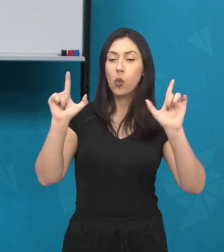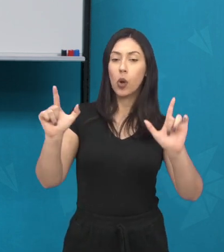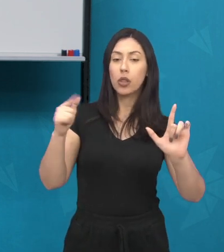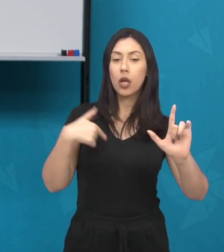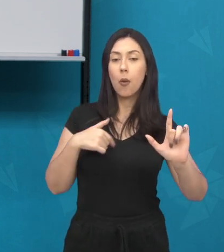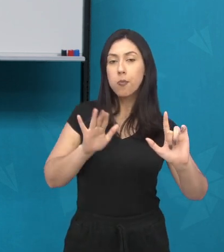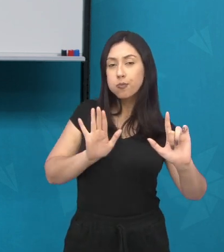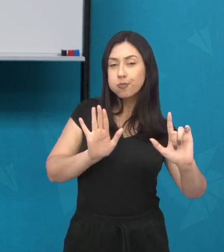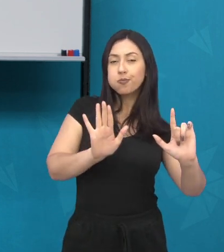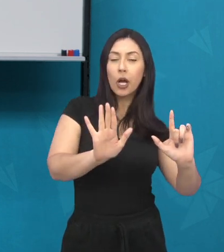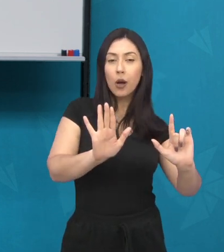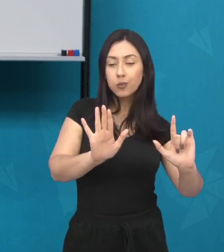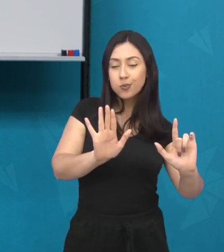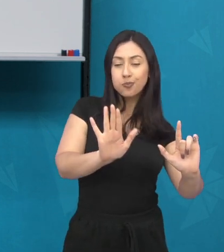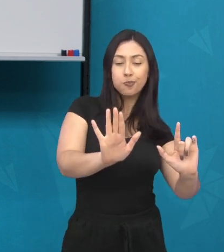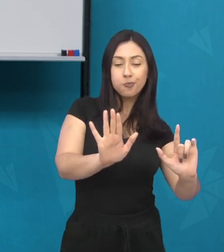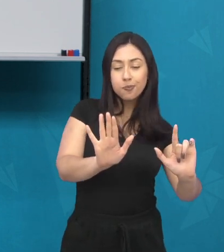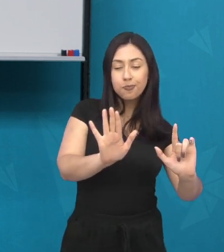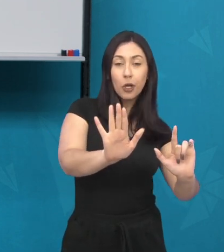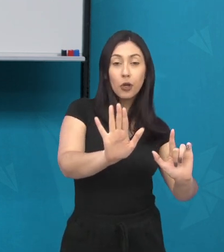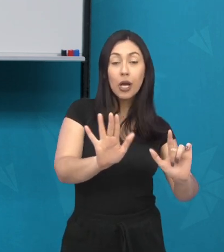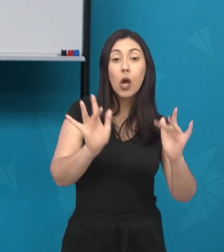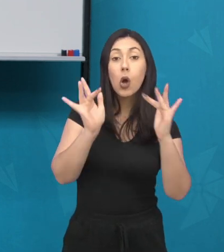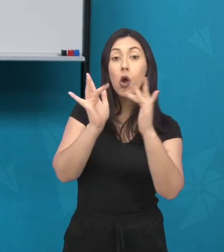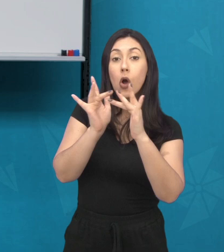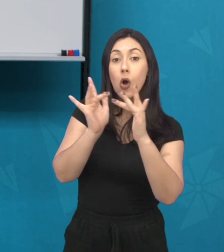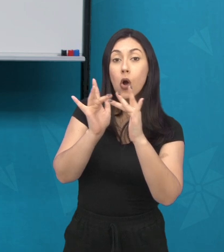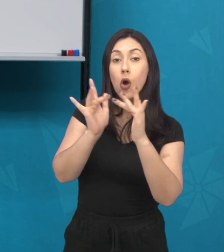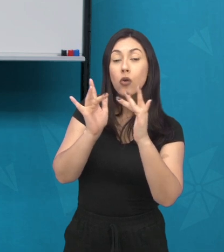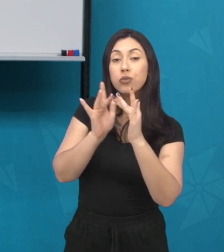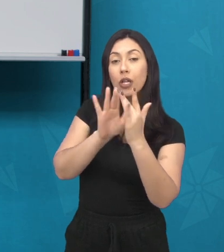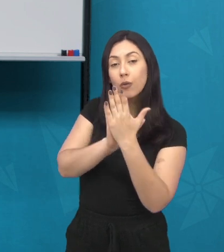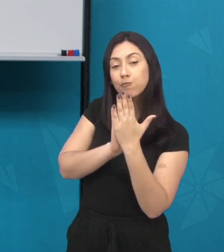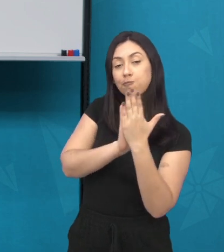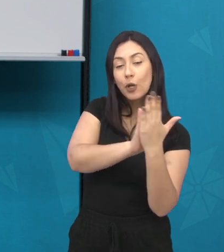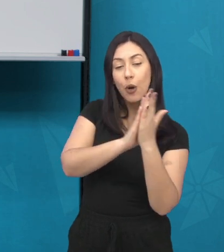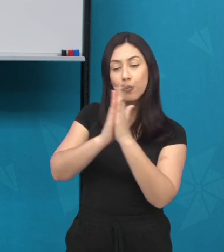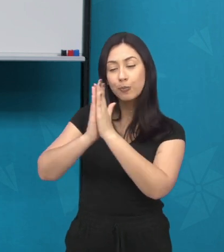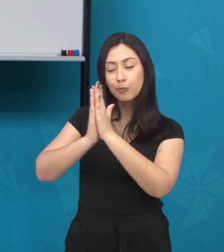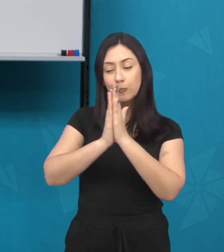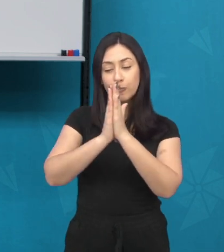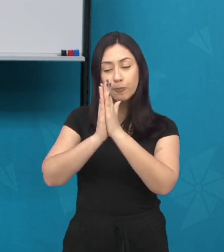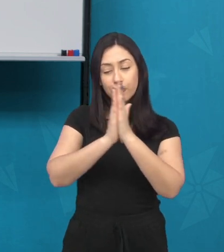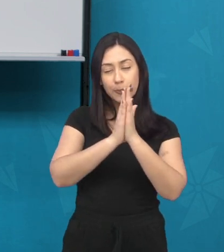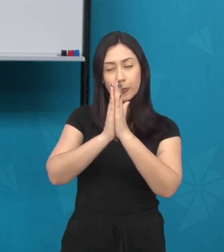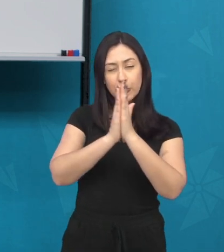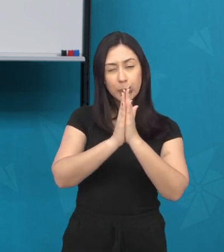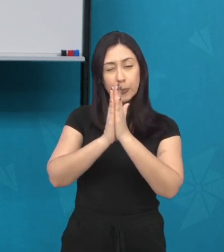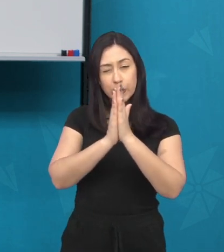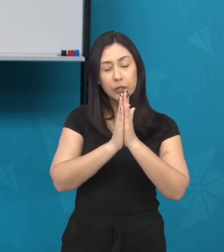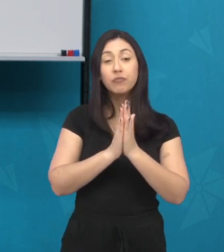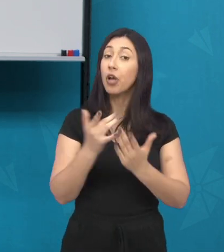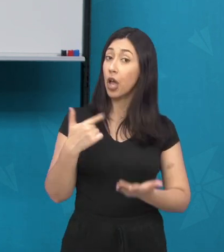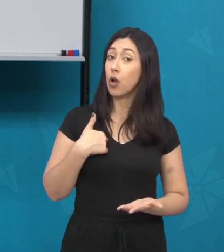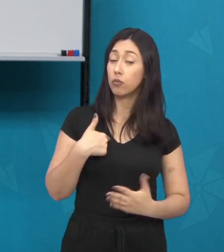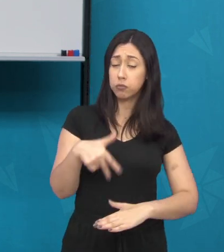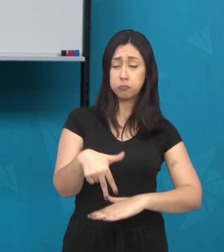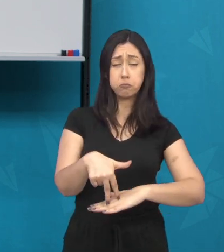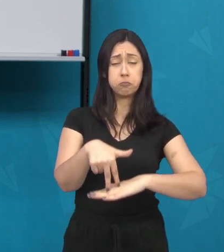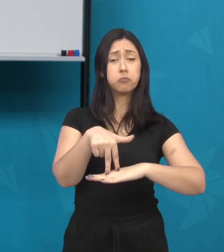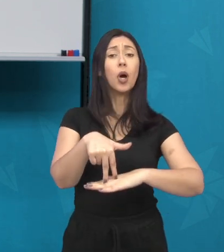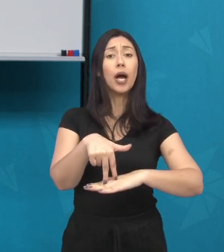quadro eu aplico uma força de contato sobre ele e ele aplica uma força de contato sobre mim eu tô em pé nesse